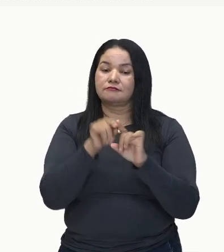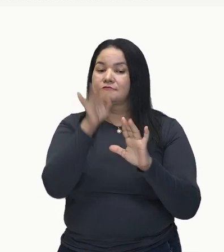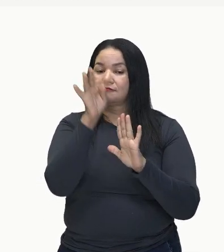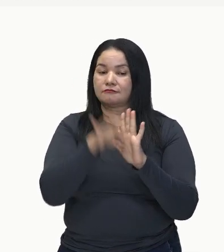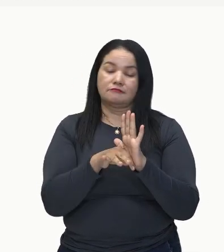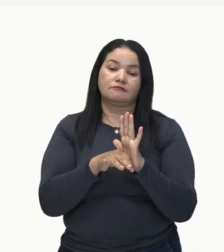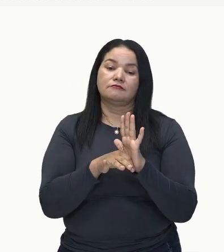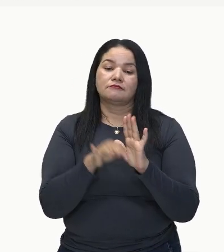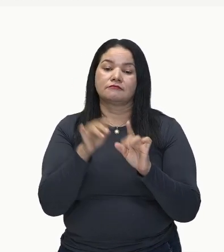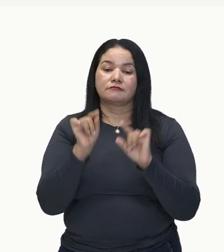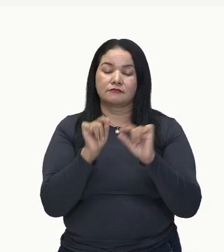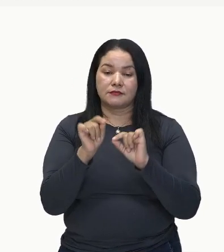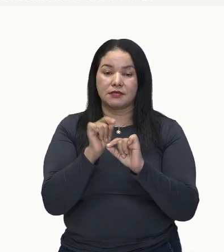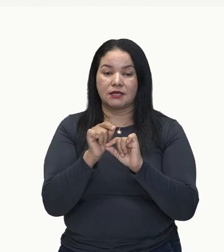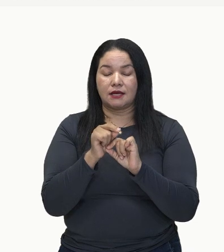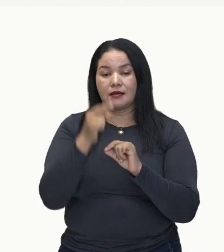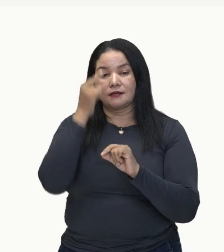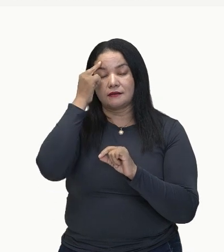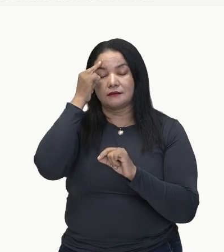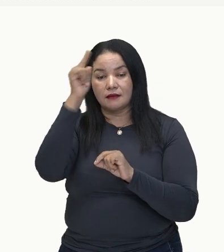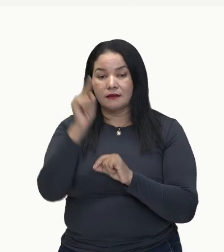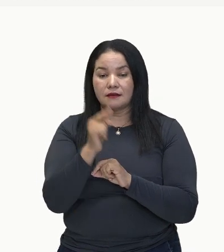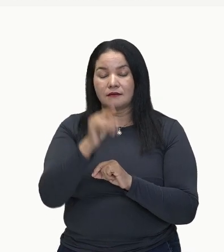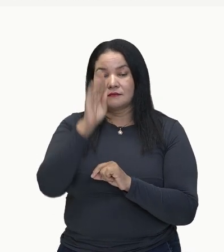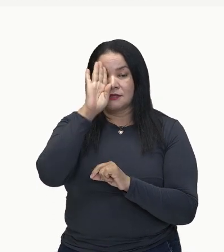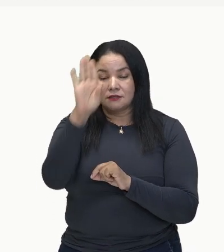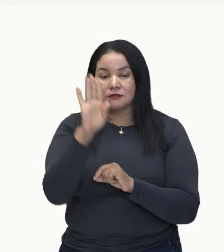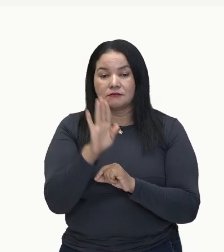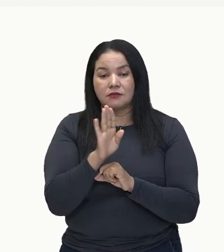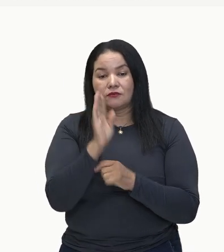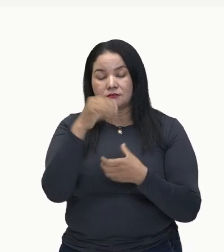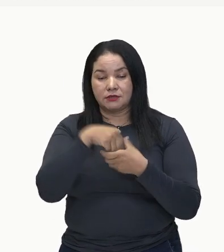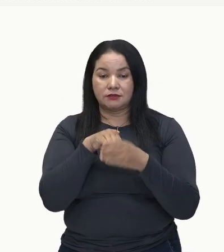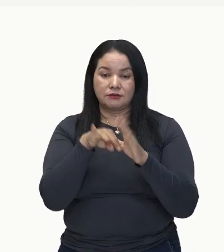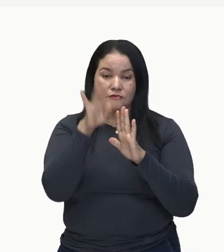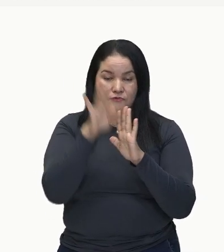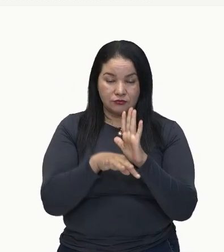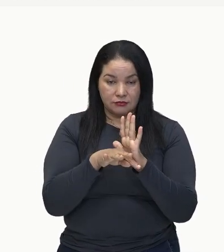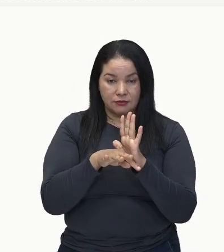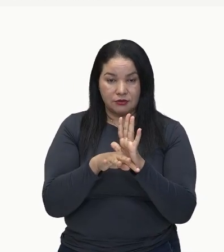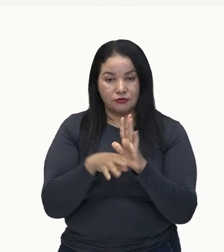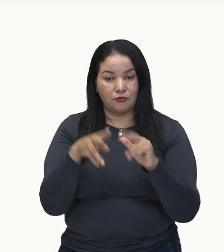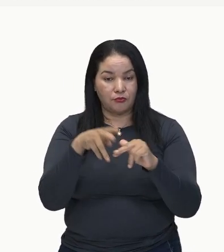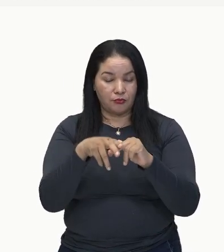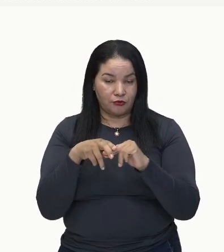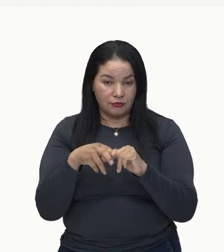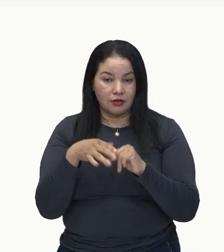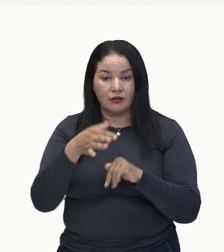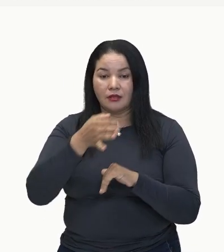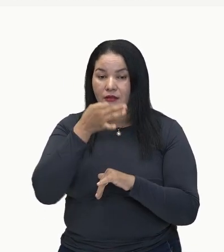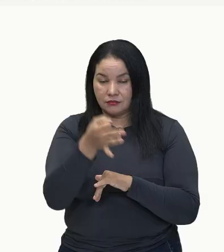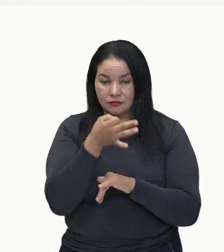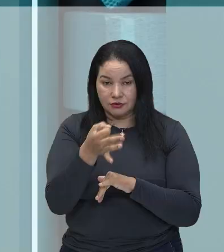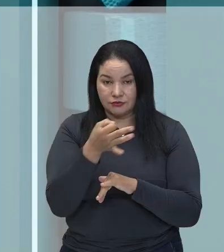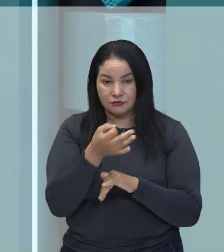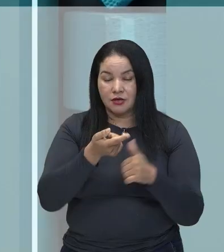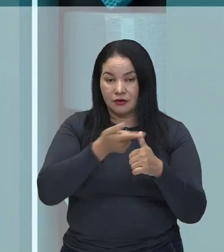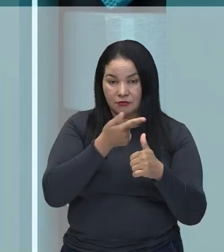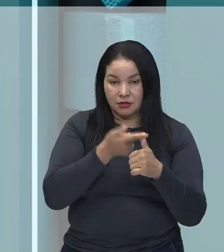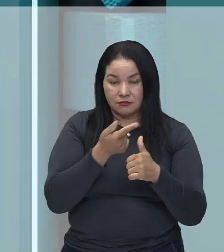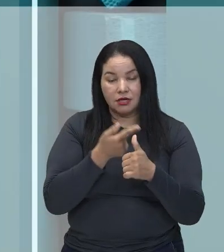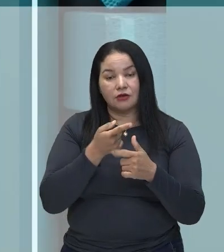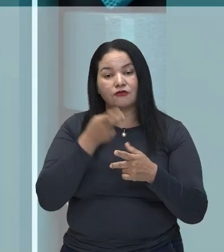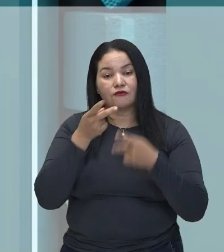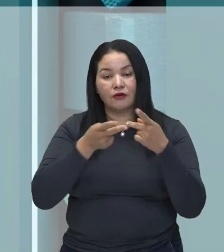ideia principal a ser defendida nos textos, através de argumentos. Né? No primeiro argumento, ele indica